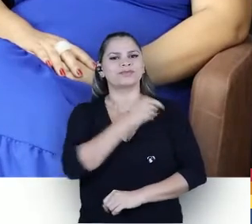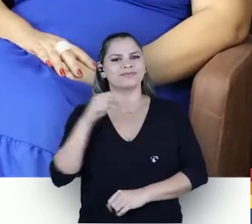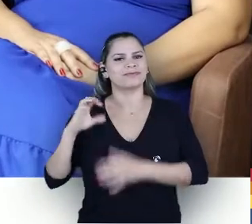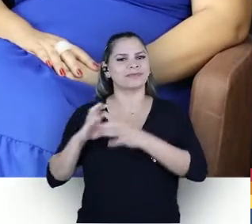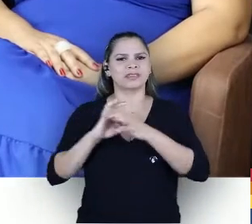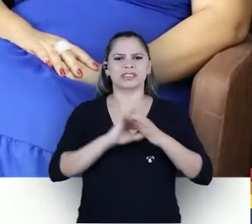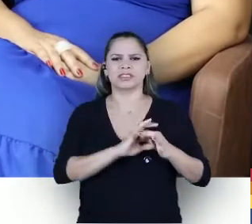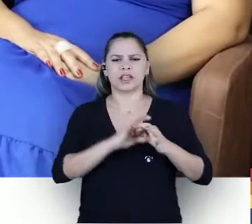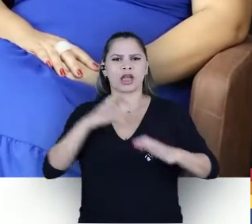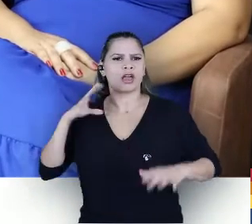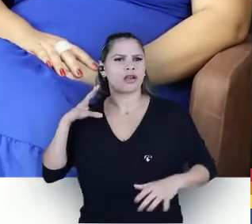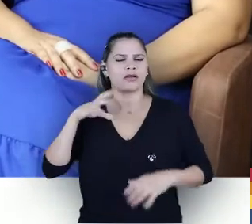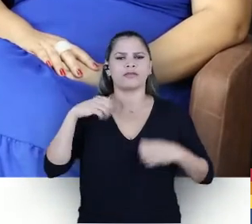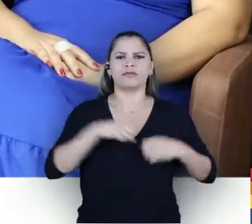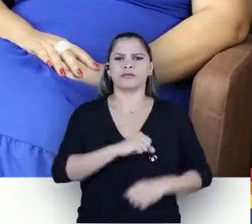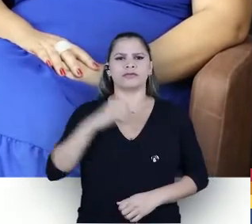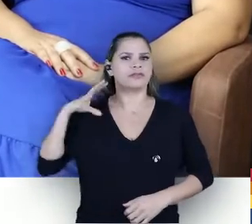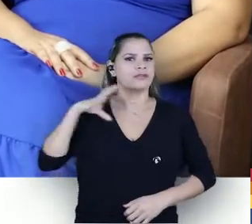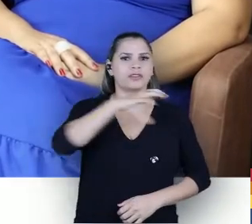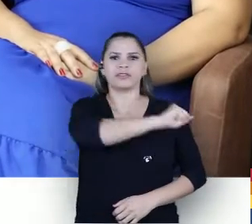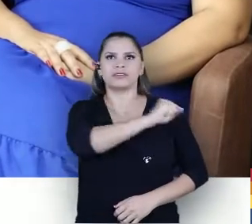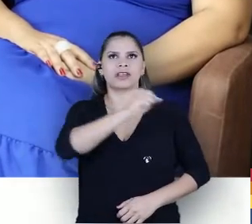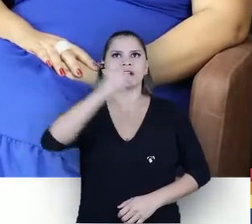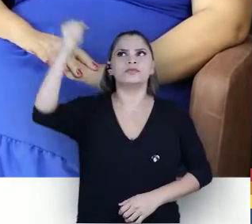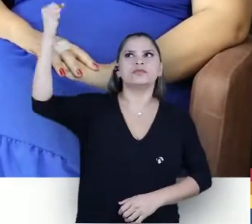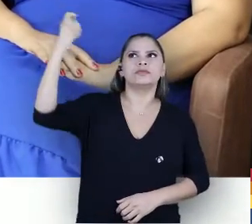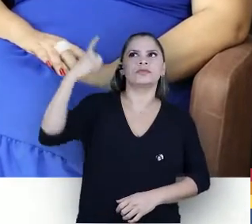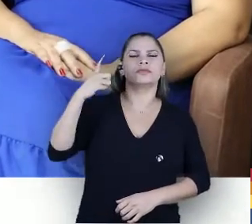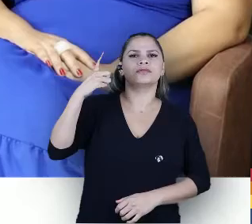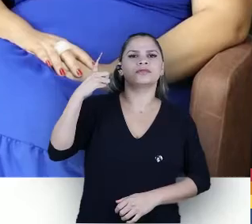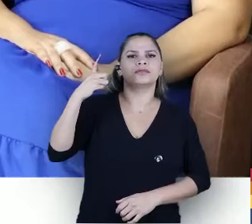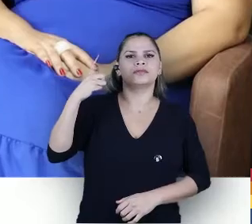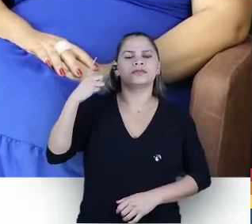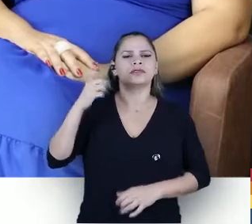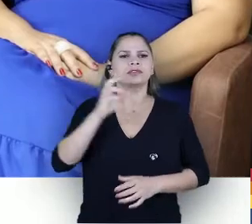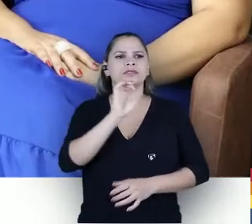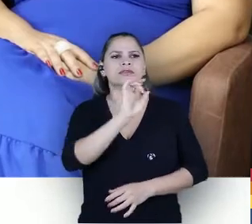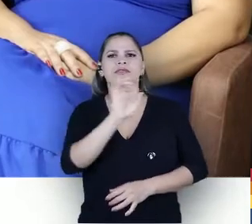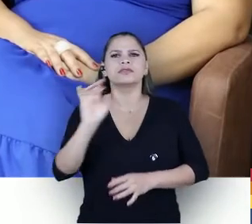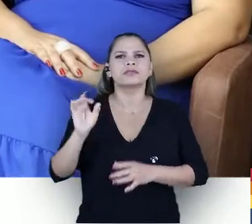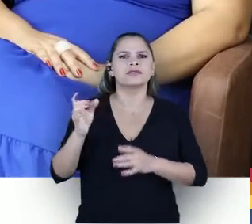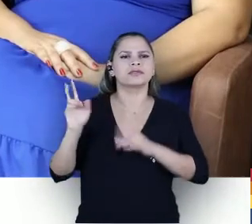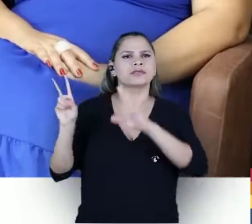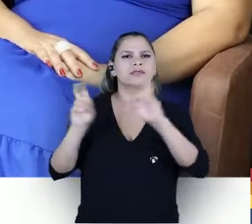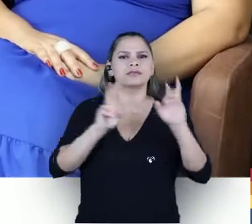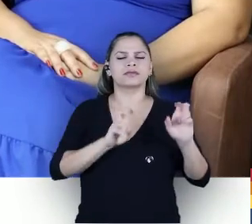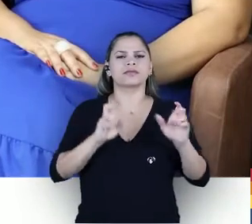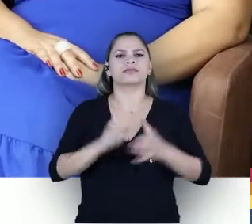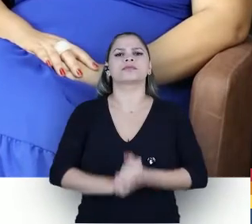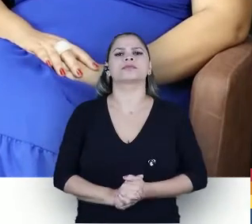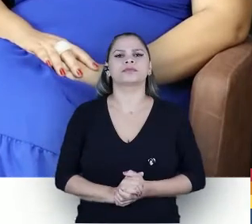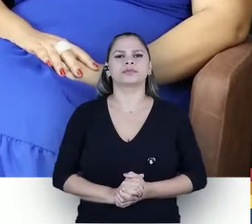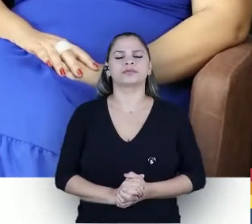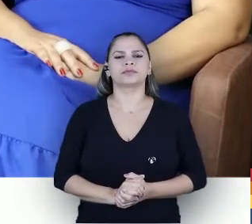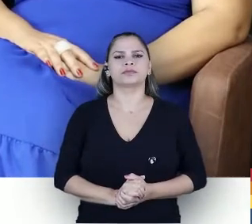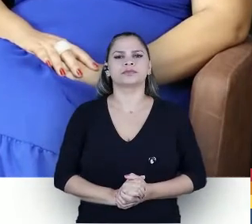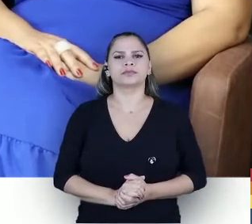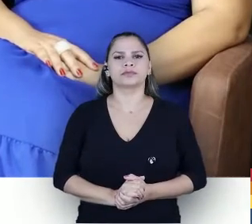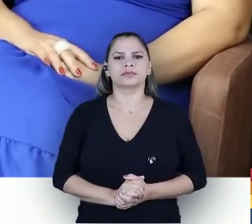cor, e eu trago o professor de física para dialogar com os alunos nesse contexto, né?